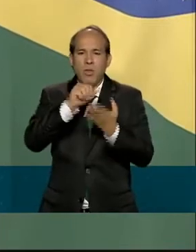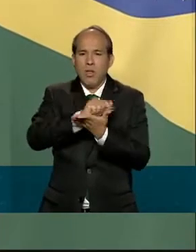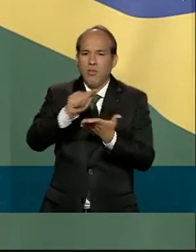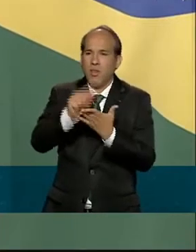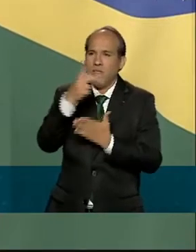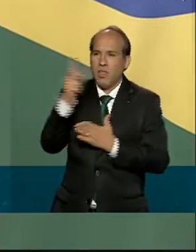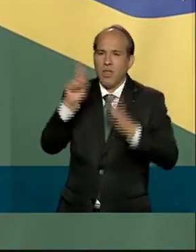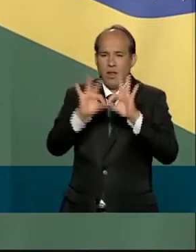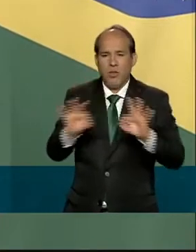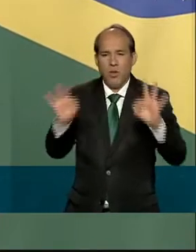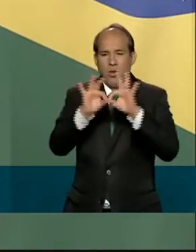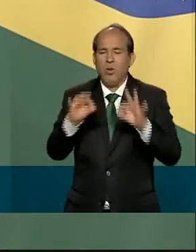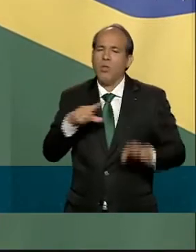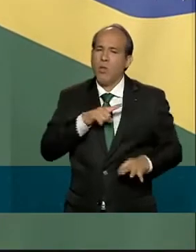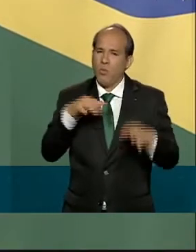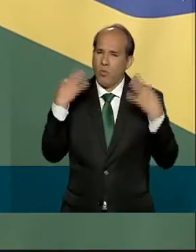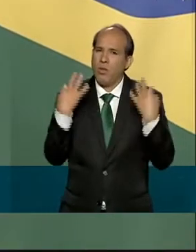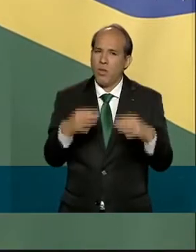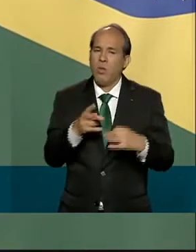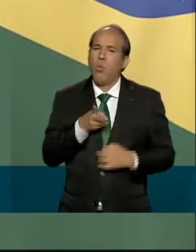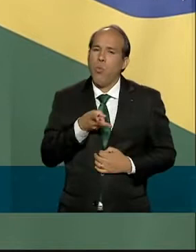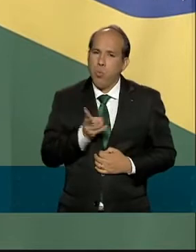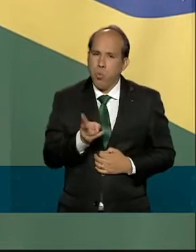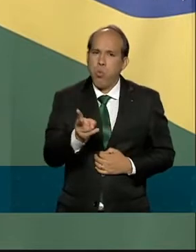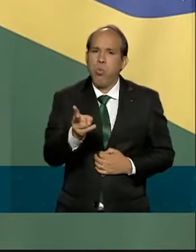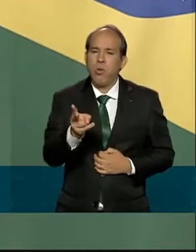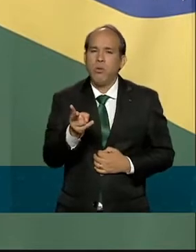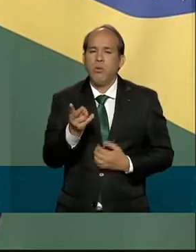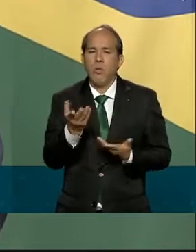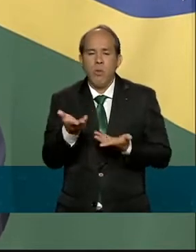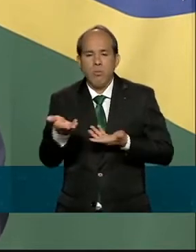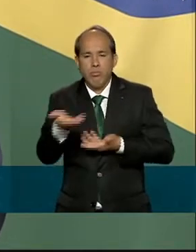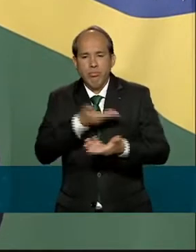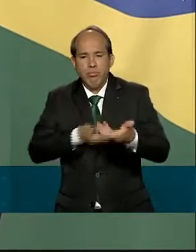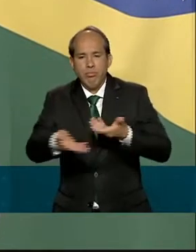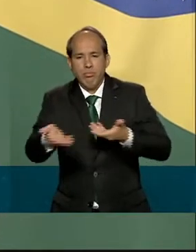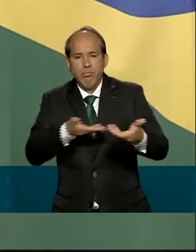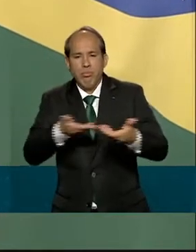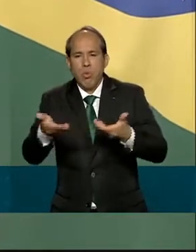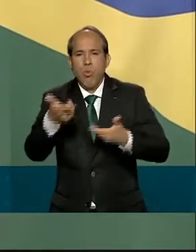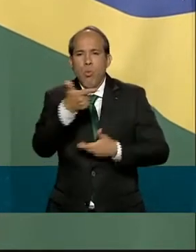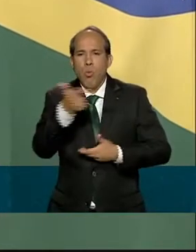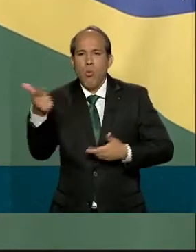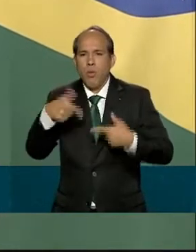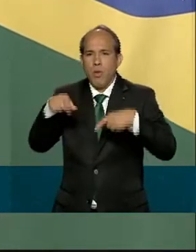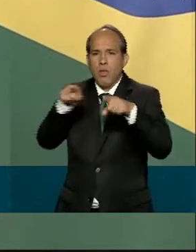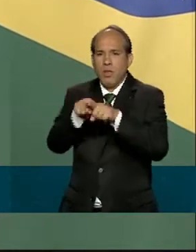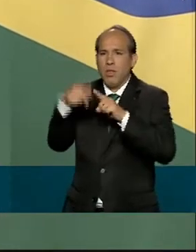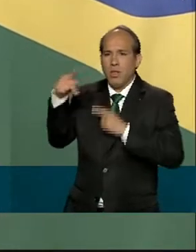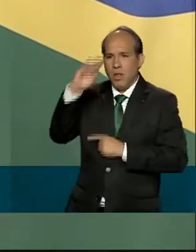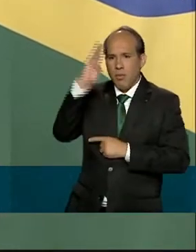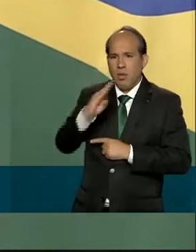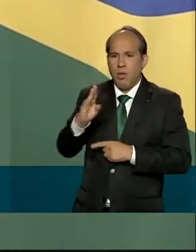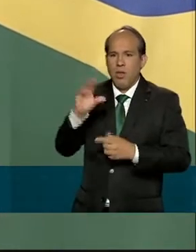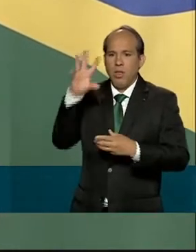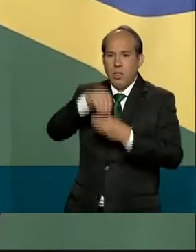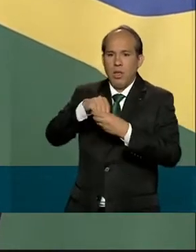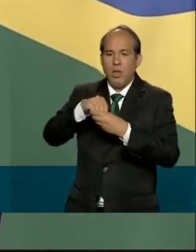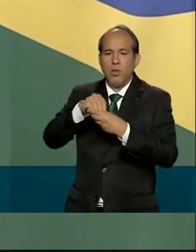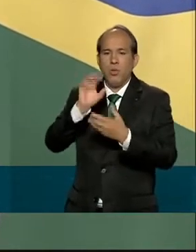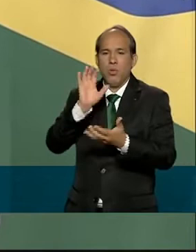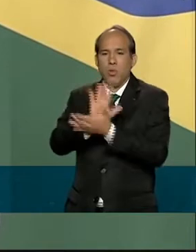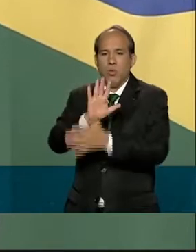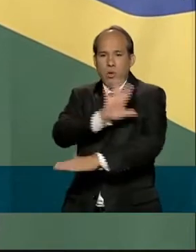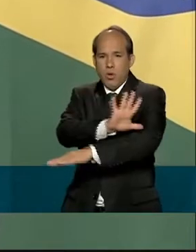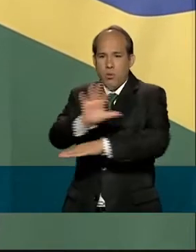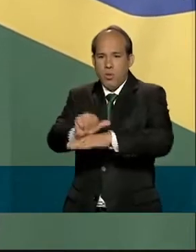Sem dúvida, continuaremos a interagir com parceiros brasileiros no âmbito do BRICS, agrupamento